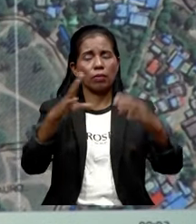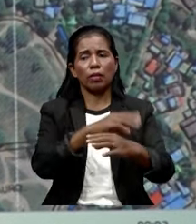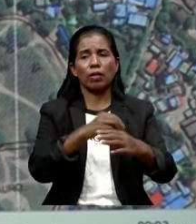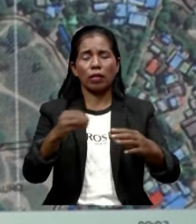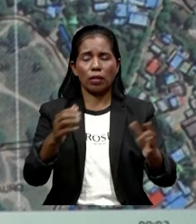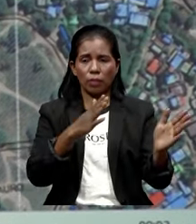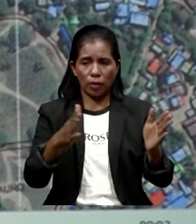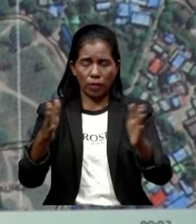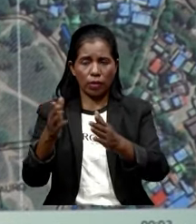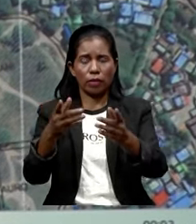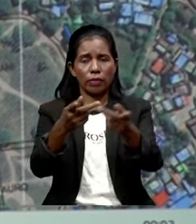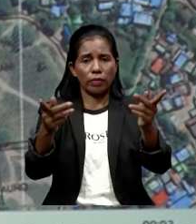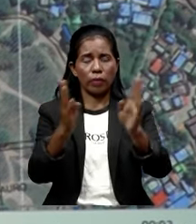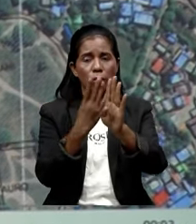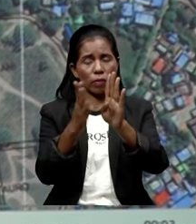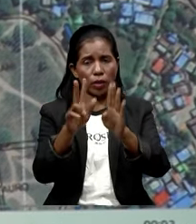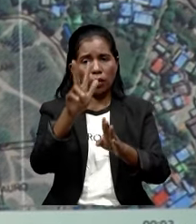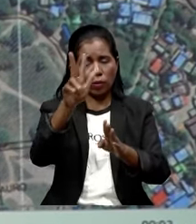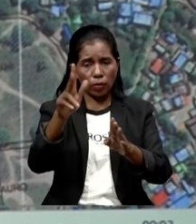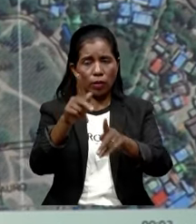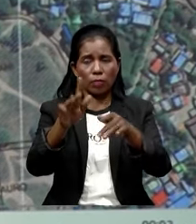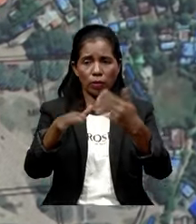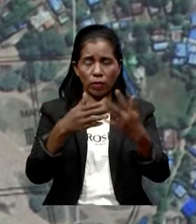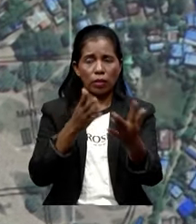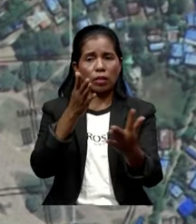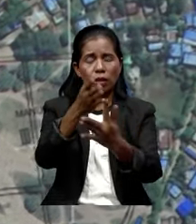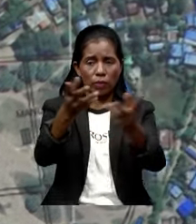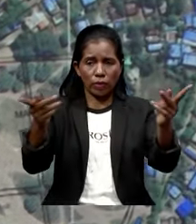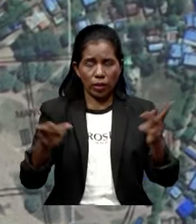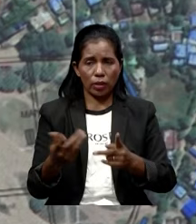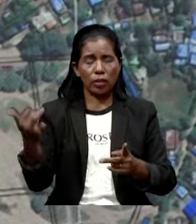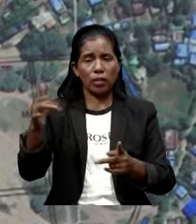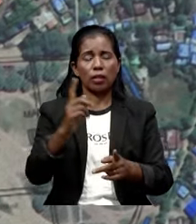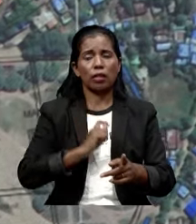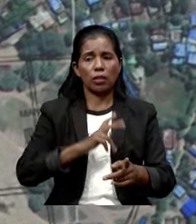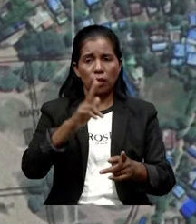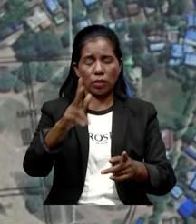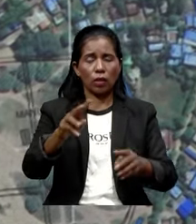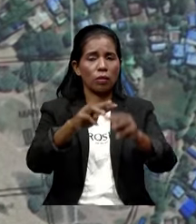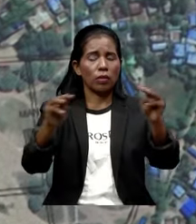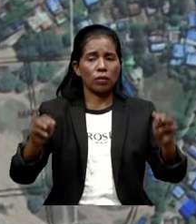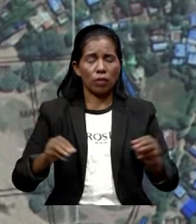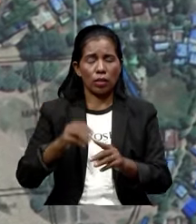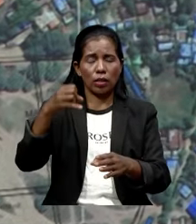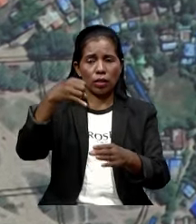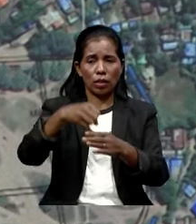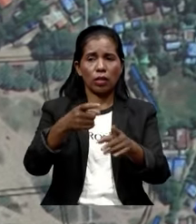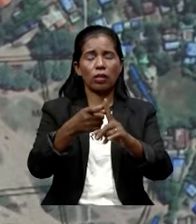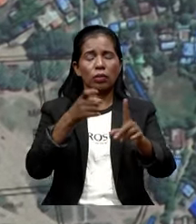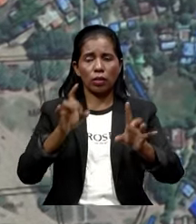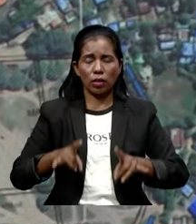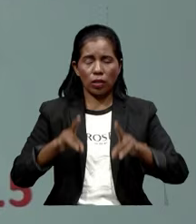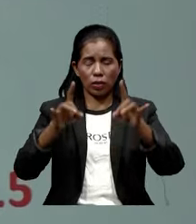Mos prepara na portão tolo para peregrino Sira, onde está uma fata em Sira e a tacitolo, mas bem cada município inclui peregrino Rússia,